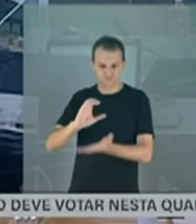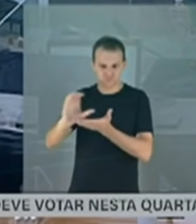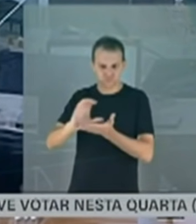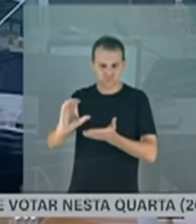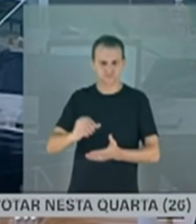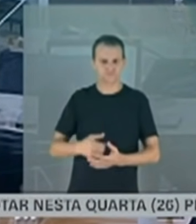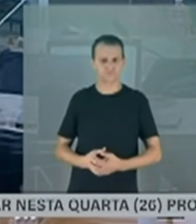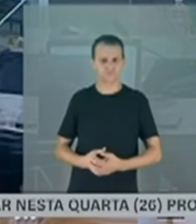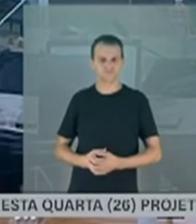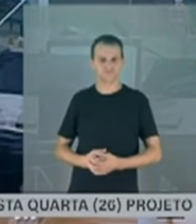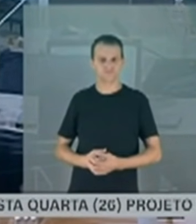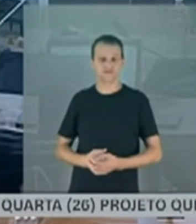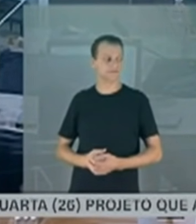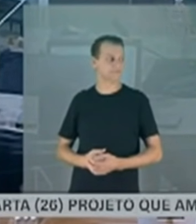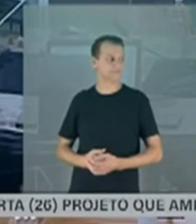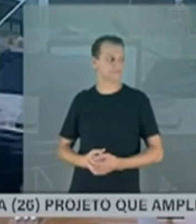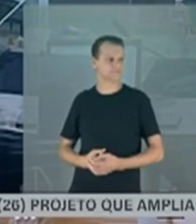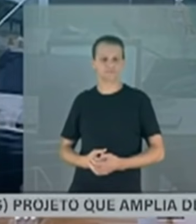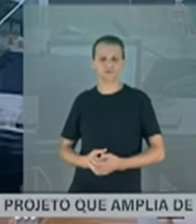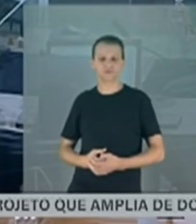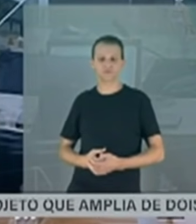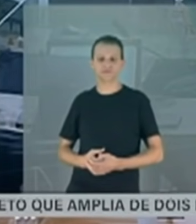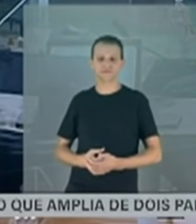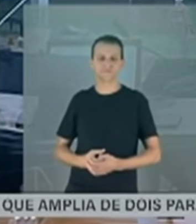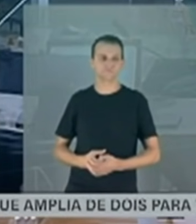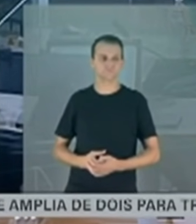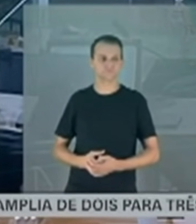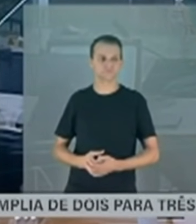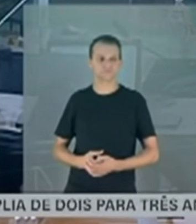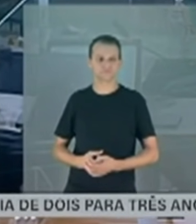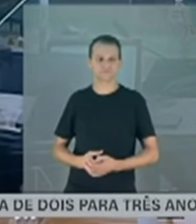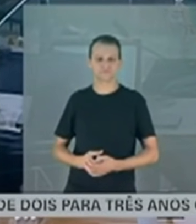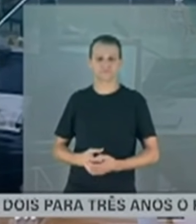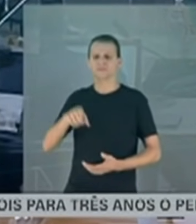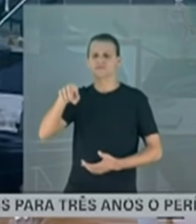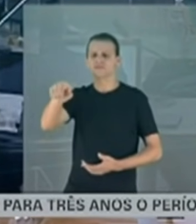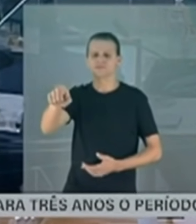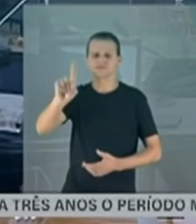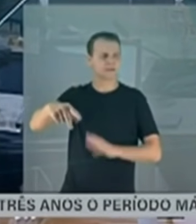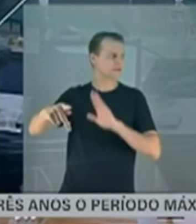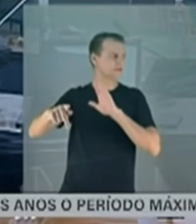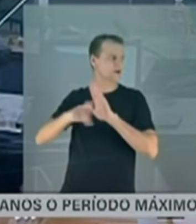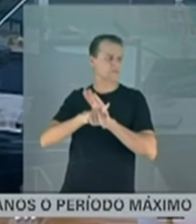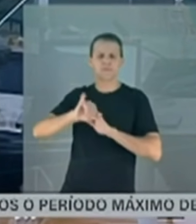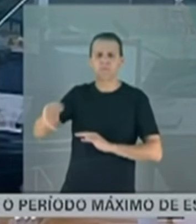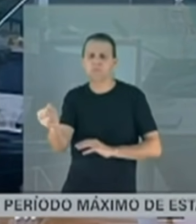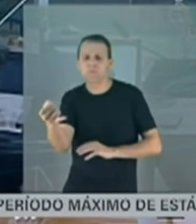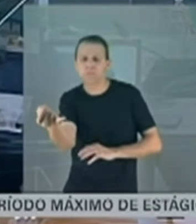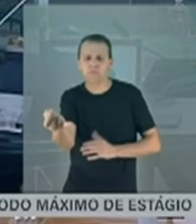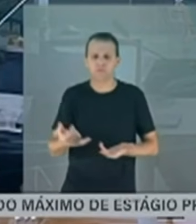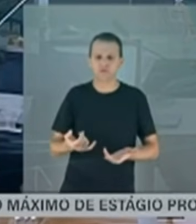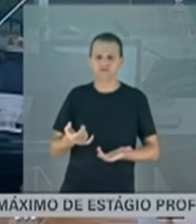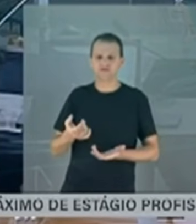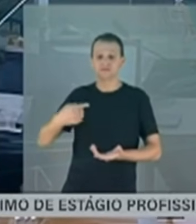oportunista. E oportunista pequeno. Vossa Excelência estava lá, escutou o que